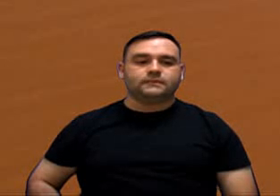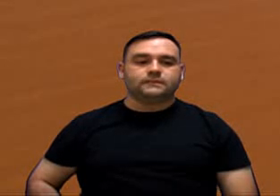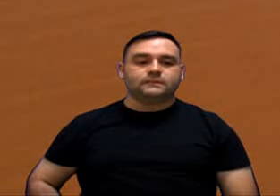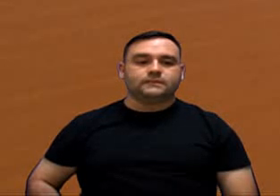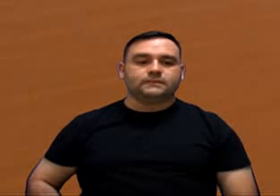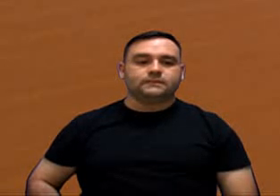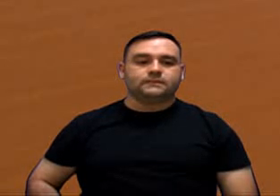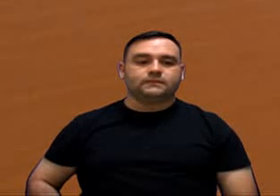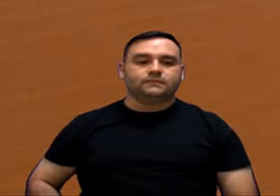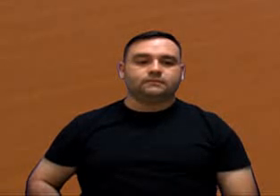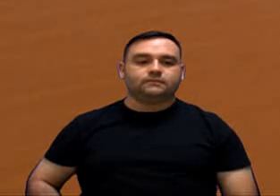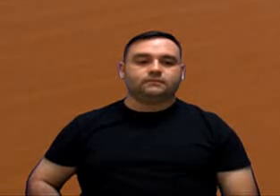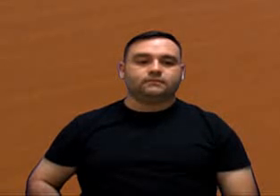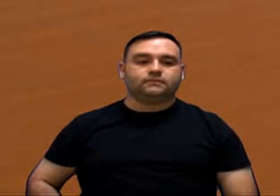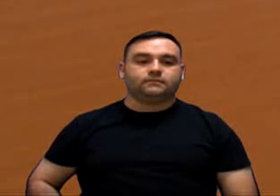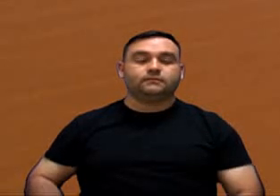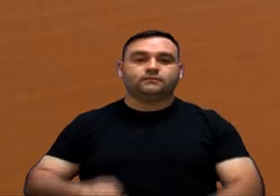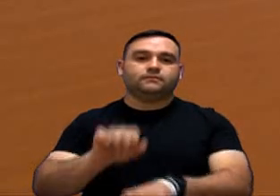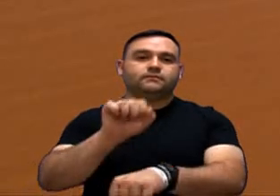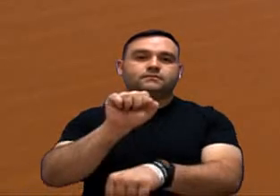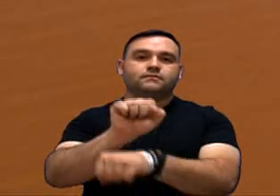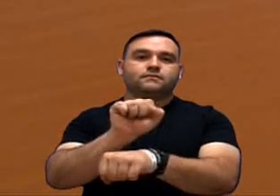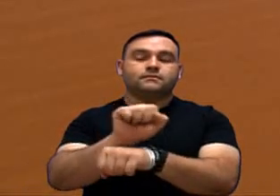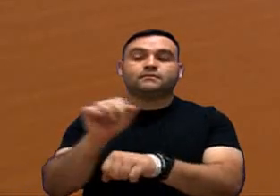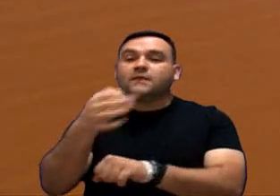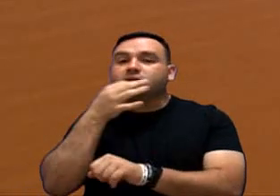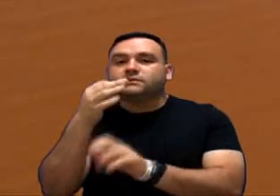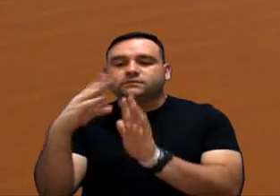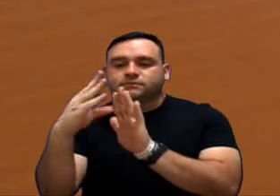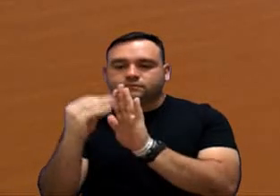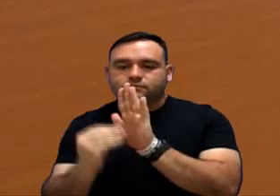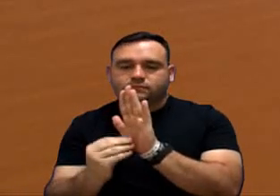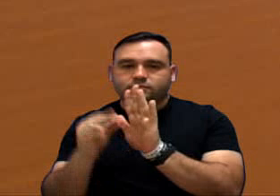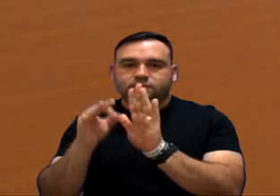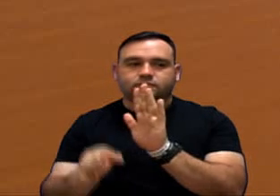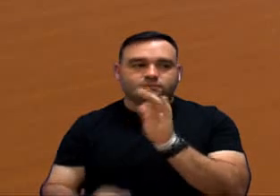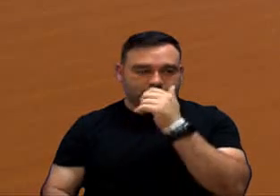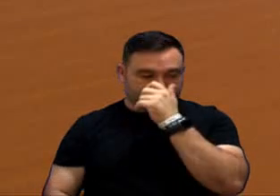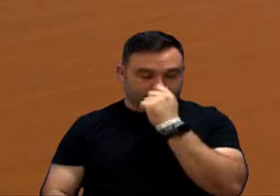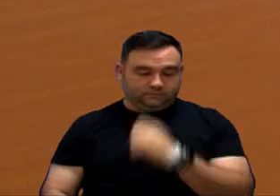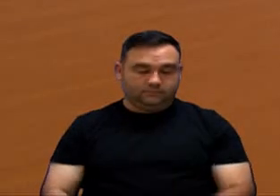Fale, meu amor. Vamos aguardar o parecer.